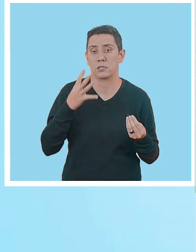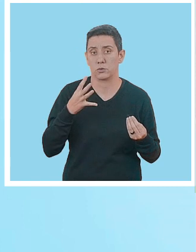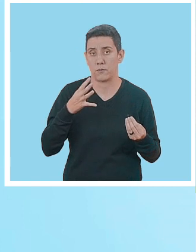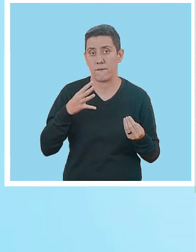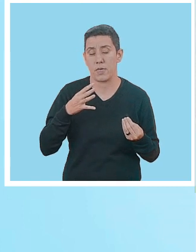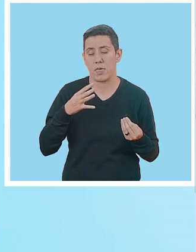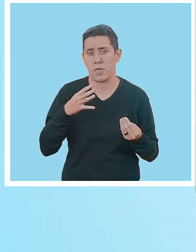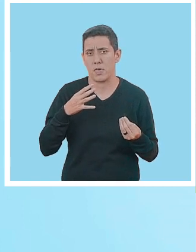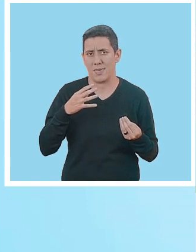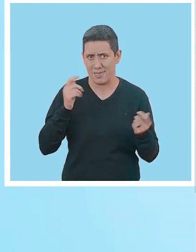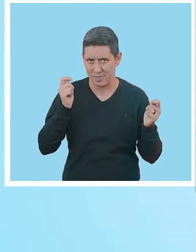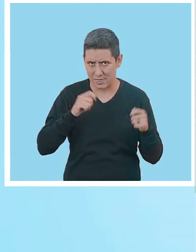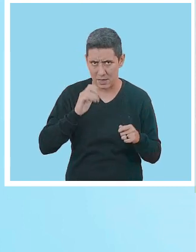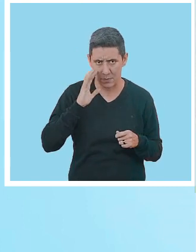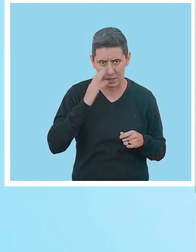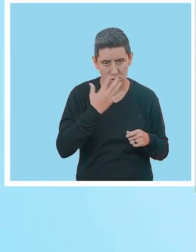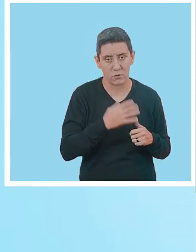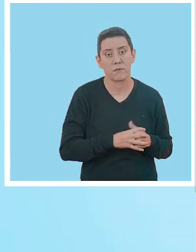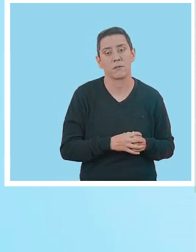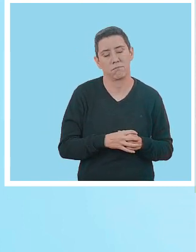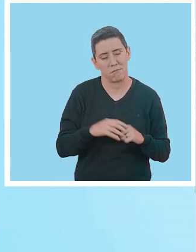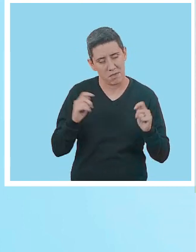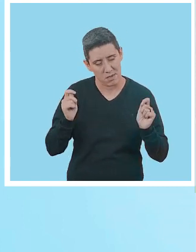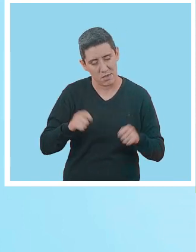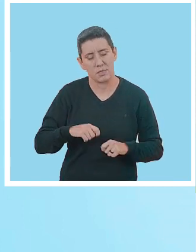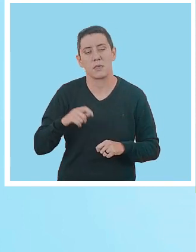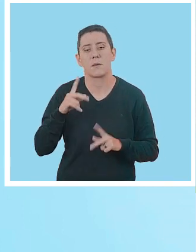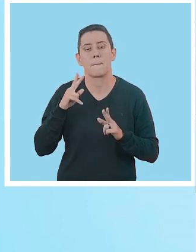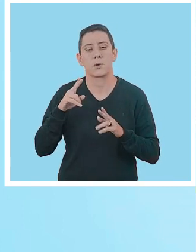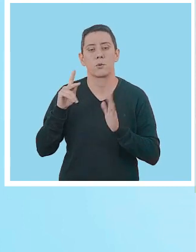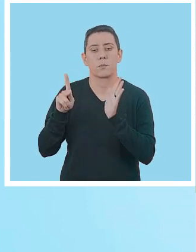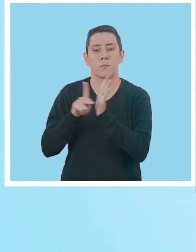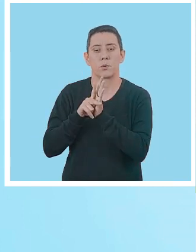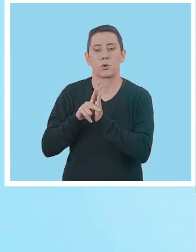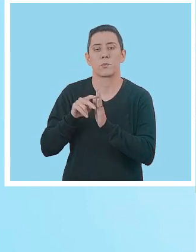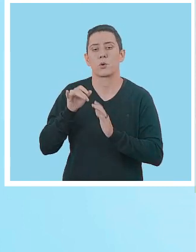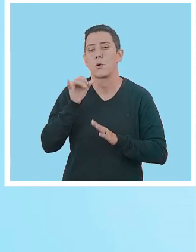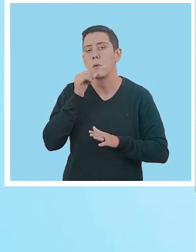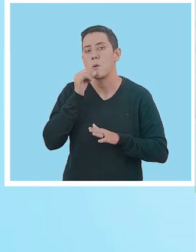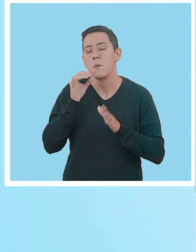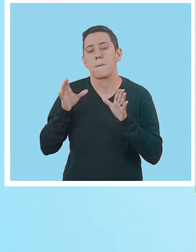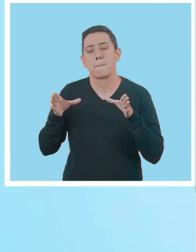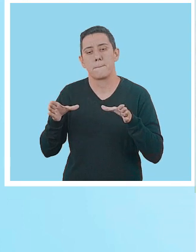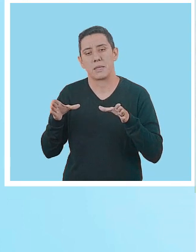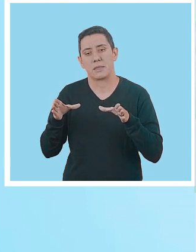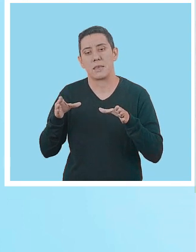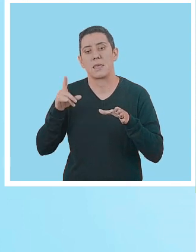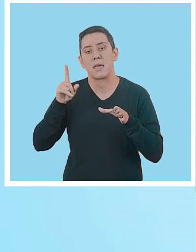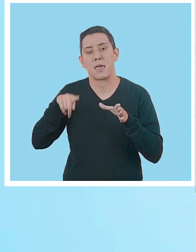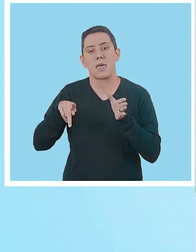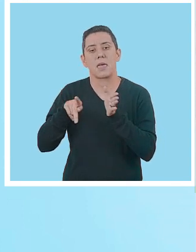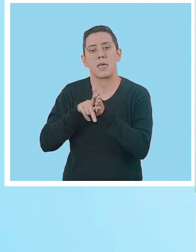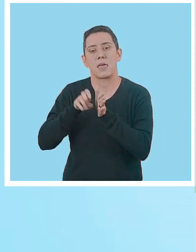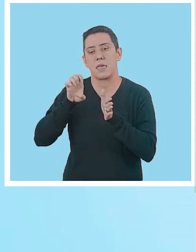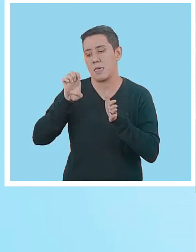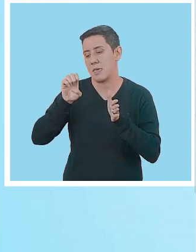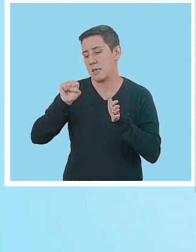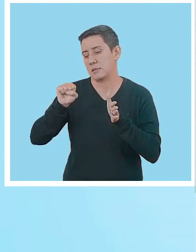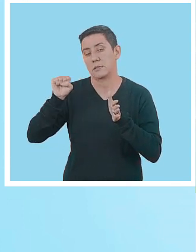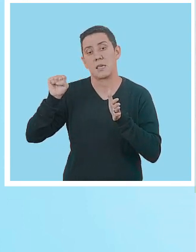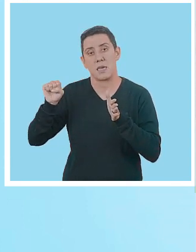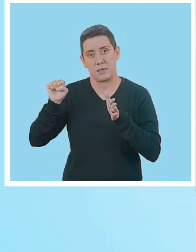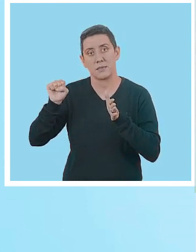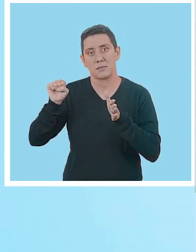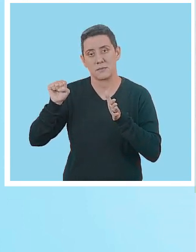né então esse esss Energy Storage System sistema de armazenamento de energia então